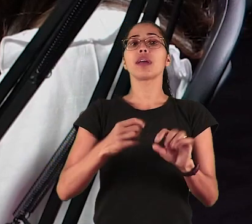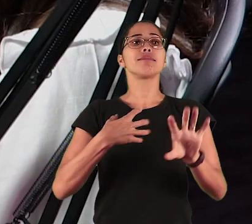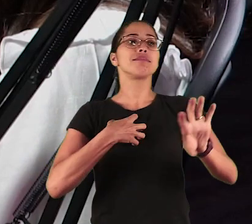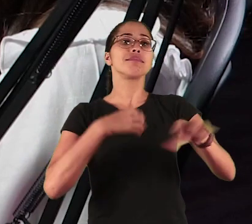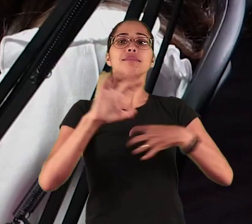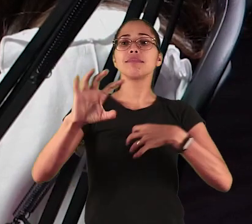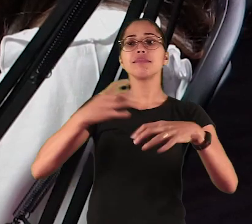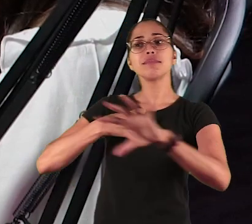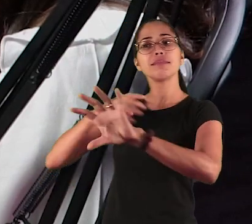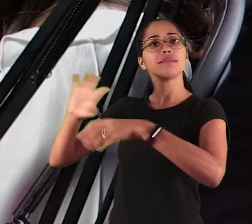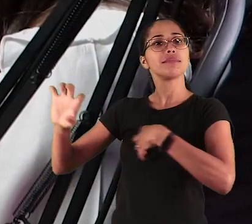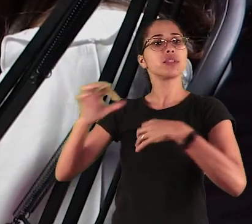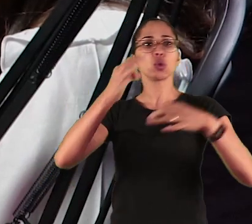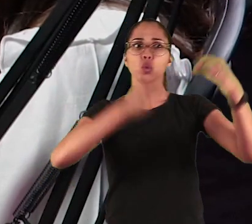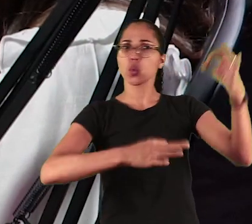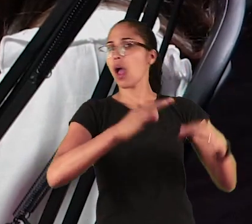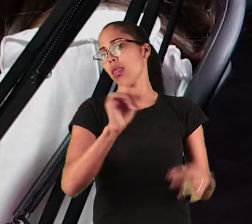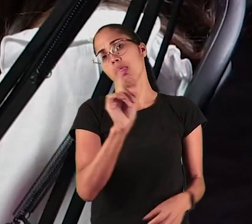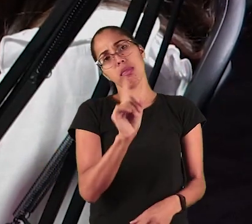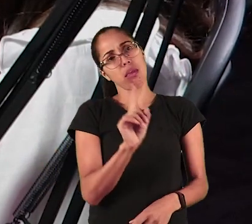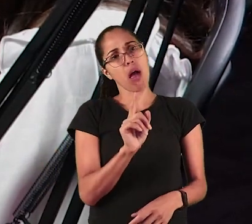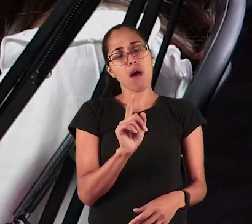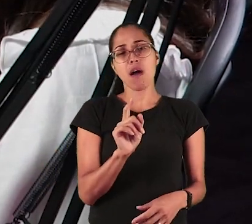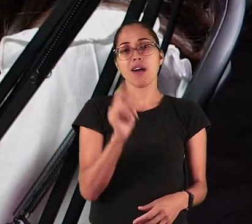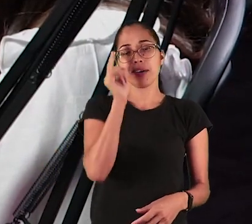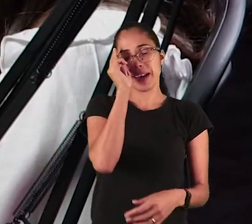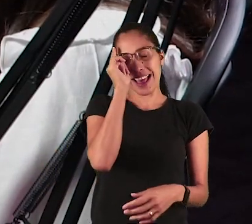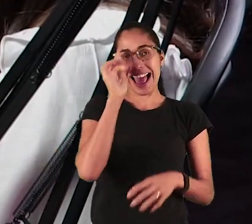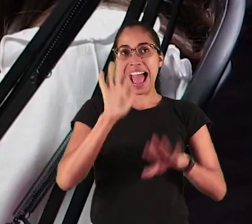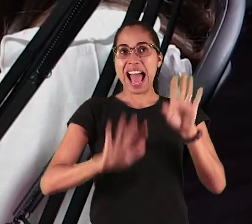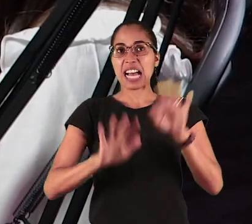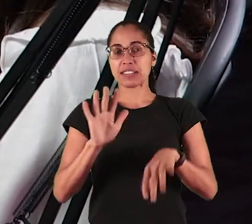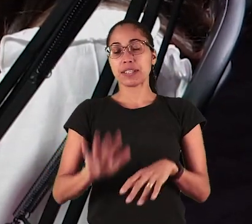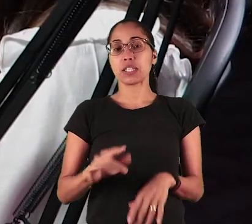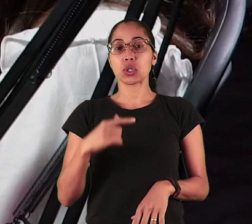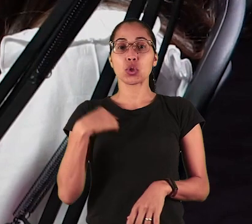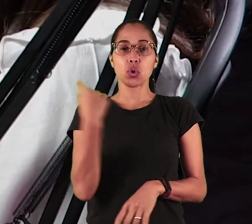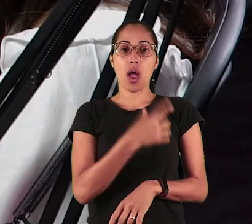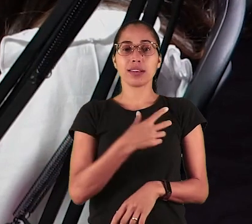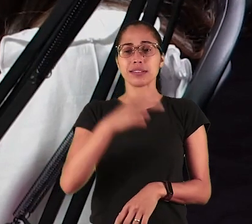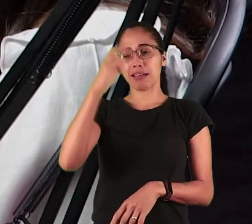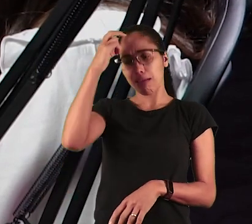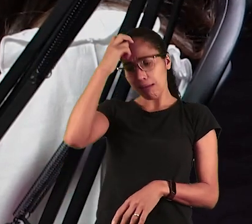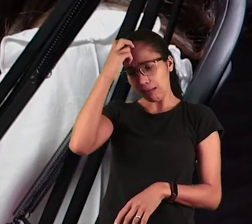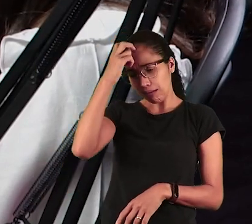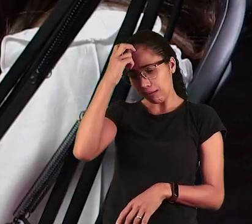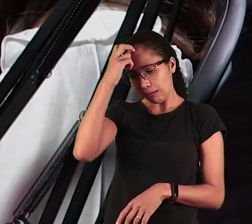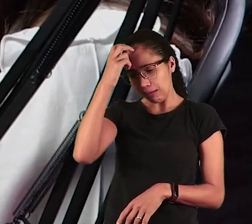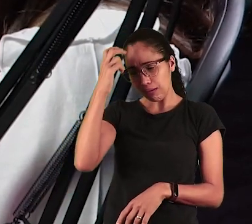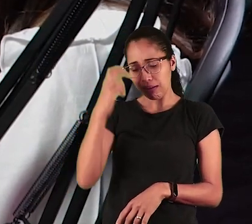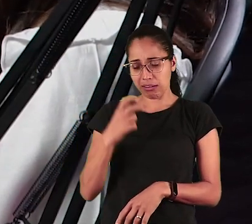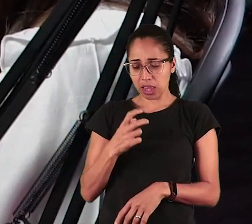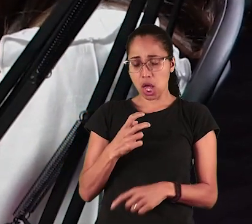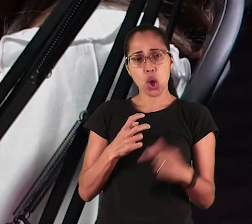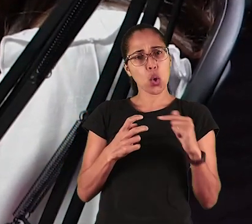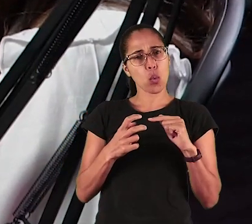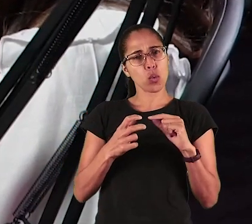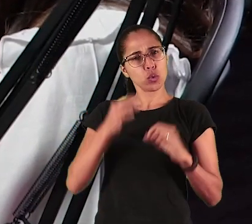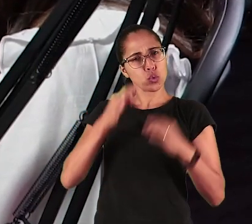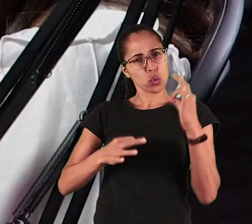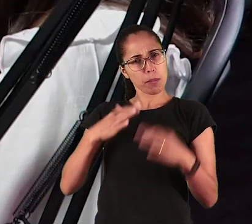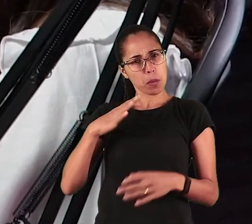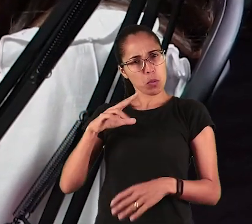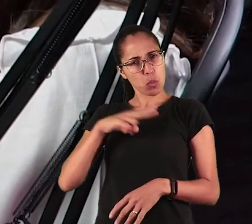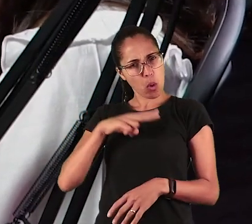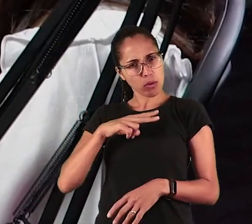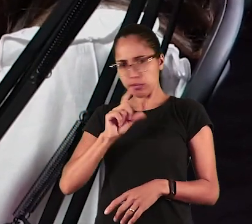empáticas escolhas das outras para também não julgar desnecessariamente porque muitas vezes a gente sentes a gente se sente culpada por um julgamento que não é nem